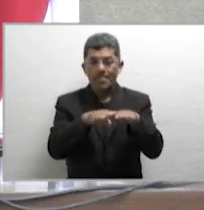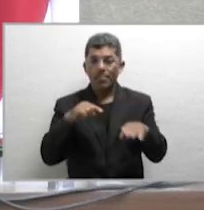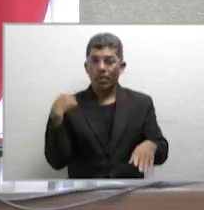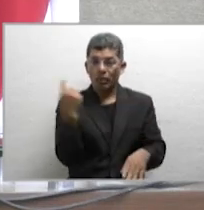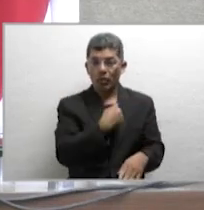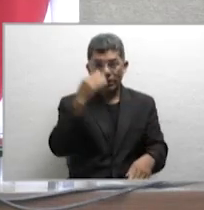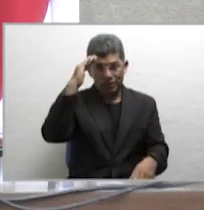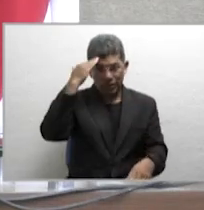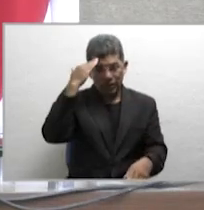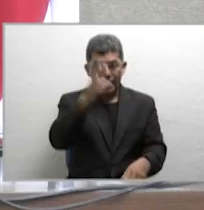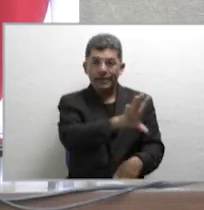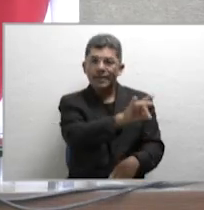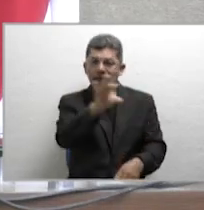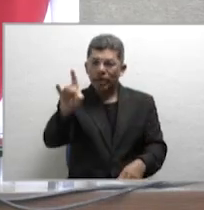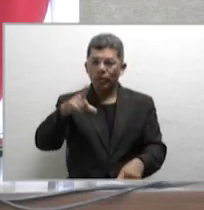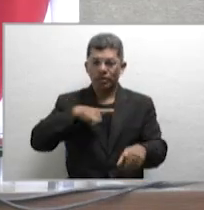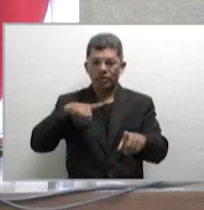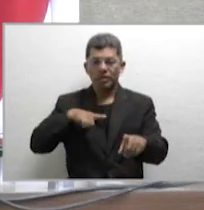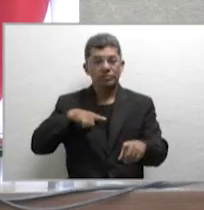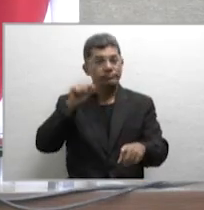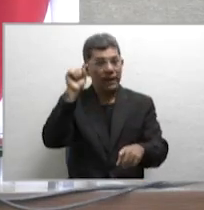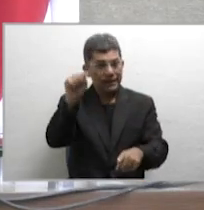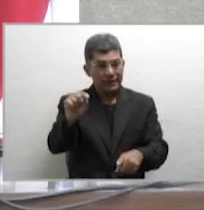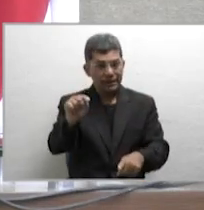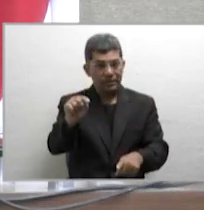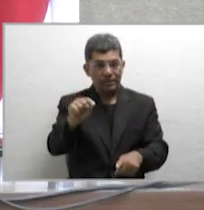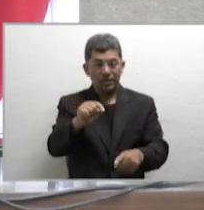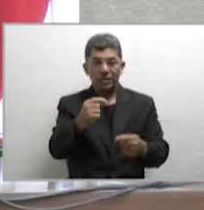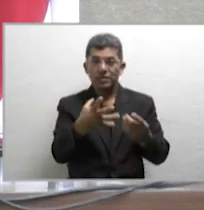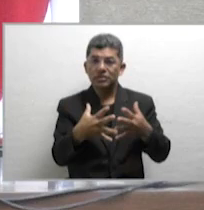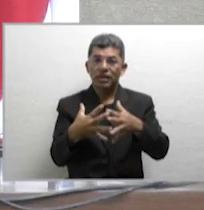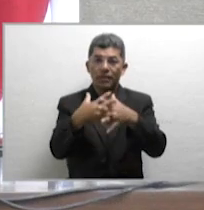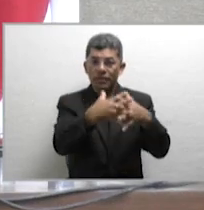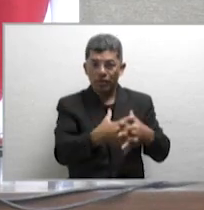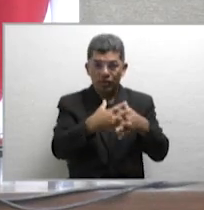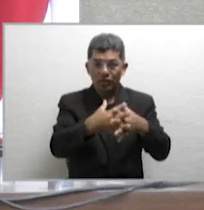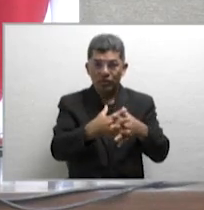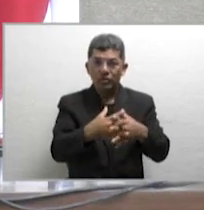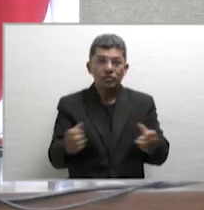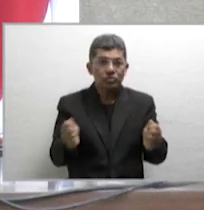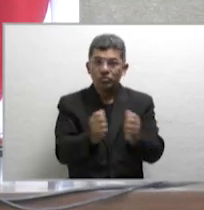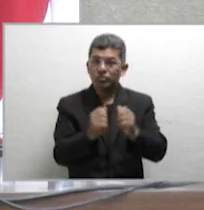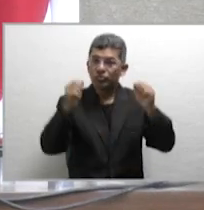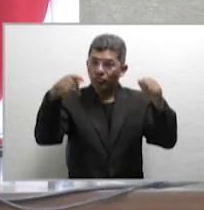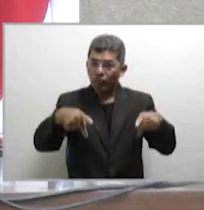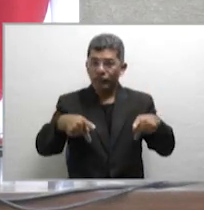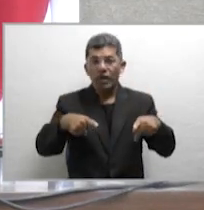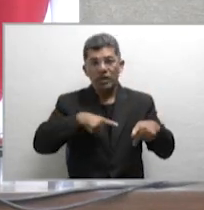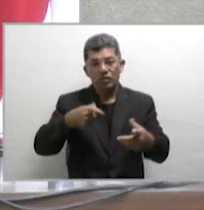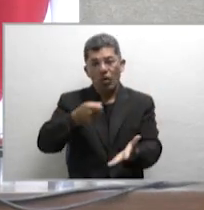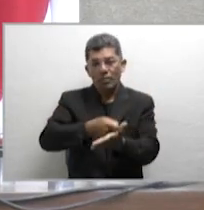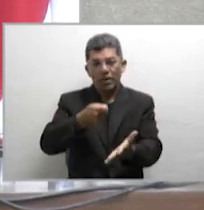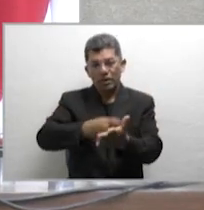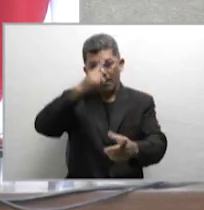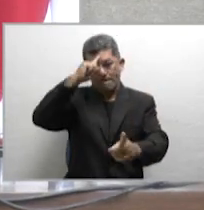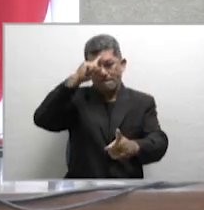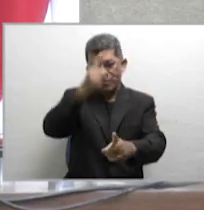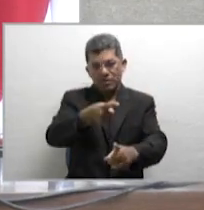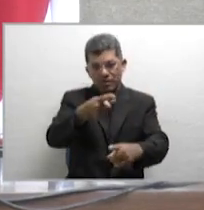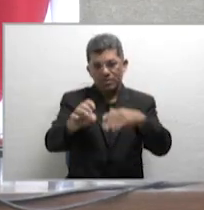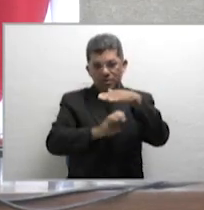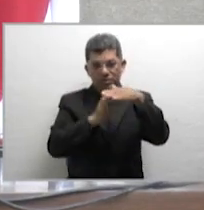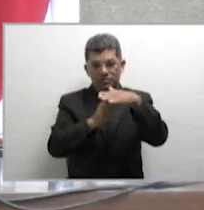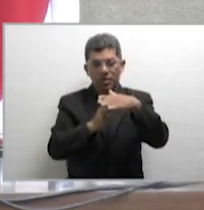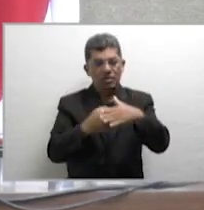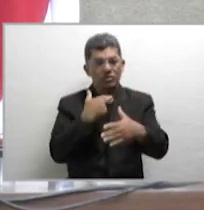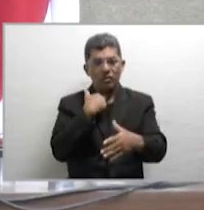que cada um que está ali, naqueles caminhões, fazem parte do povo e estão ali obrigados. Nós